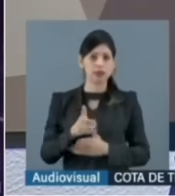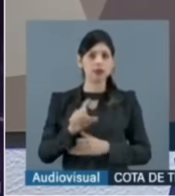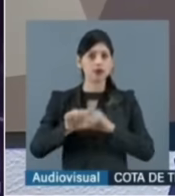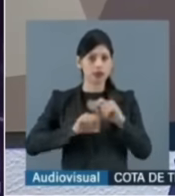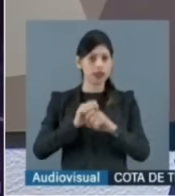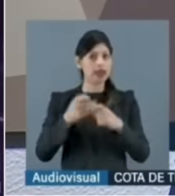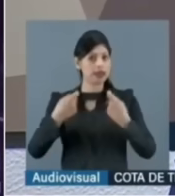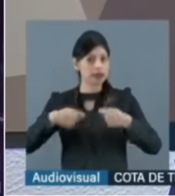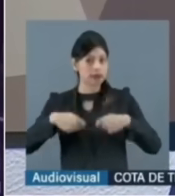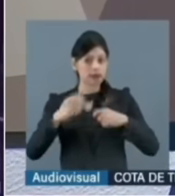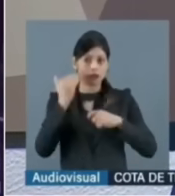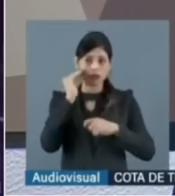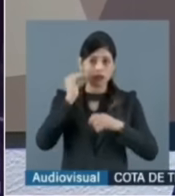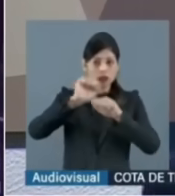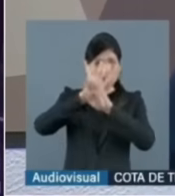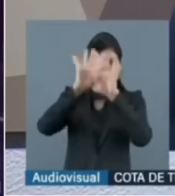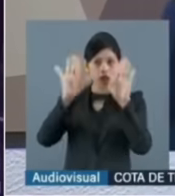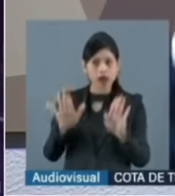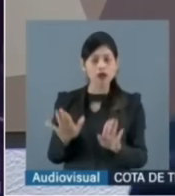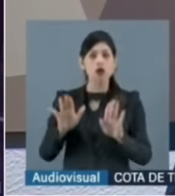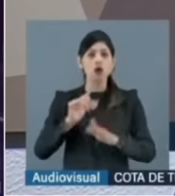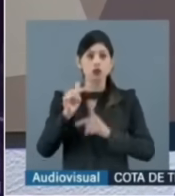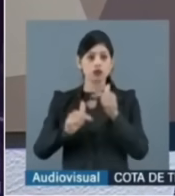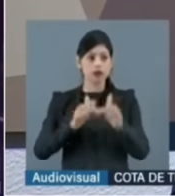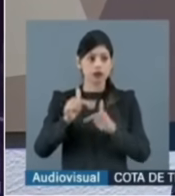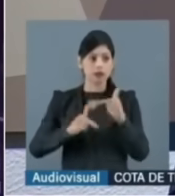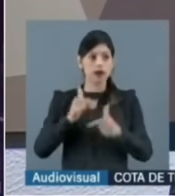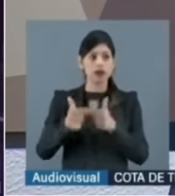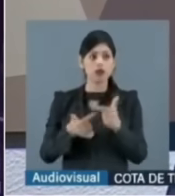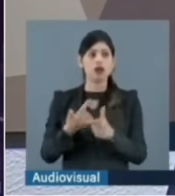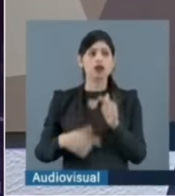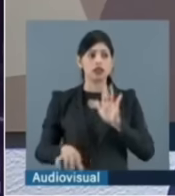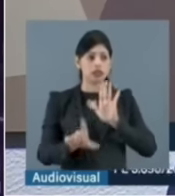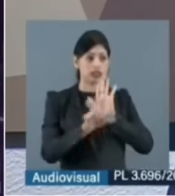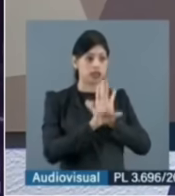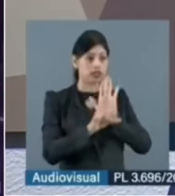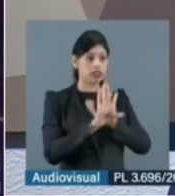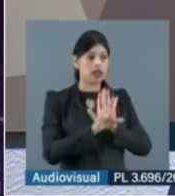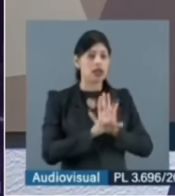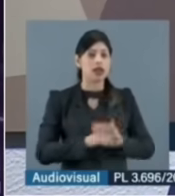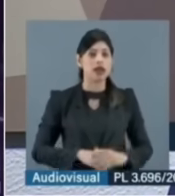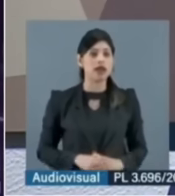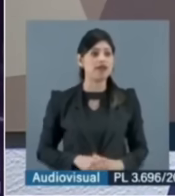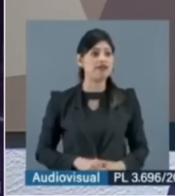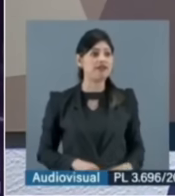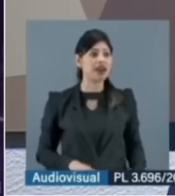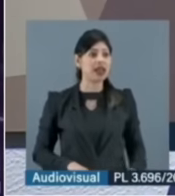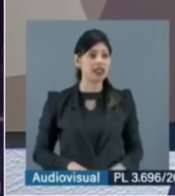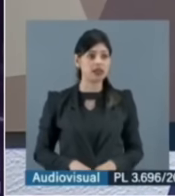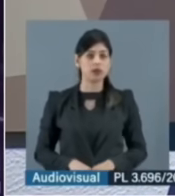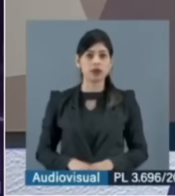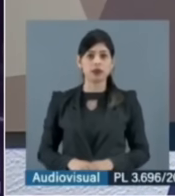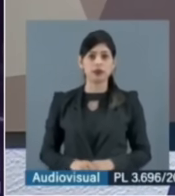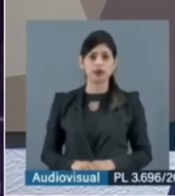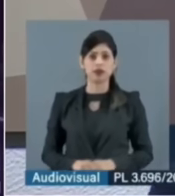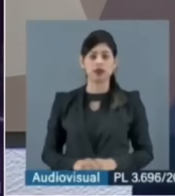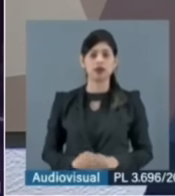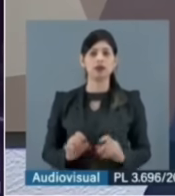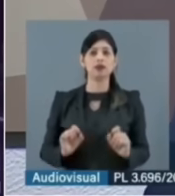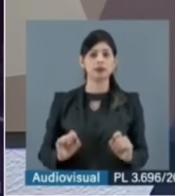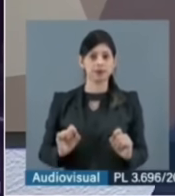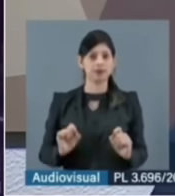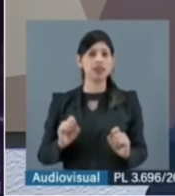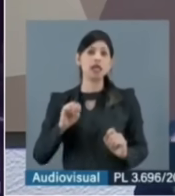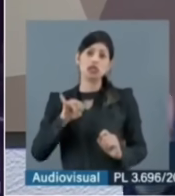atividade Legislativa e jamais esquecer do princípio do paralelismo das formas